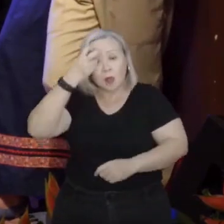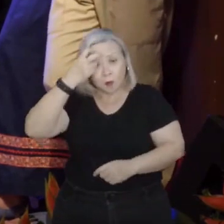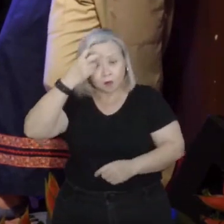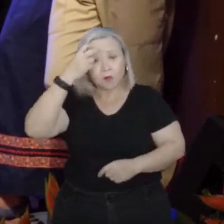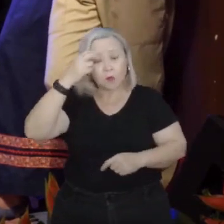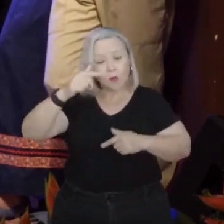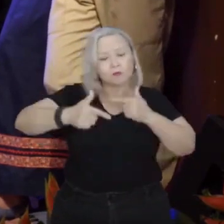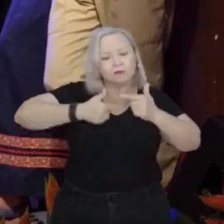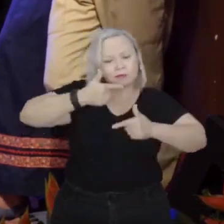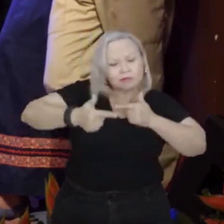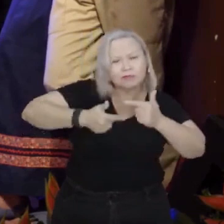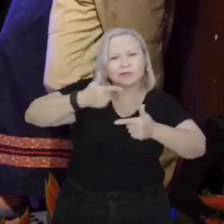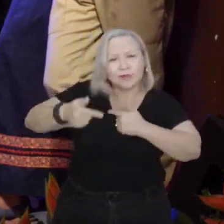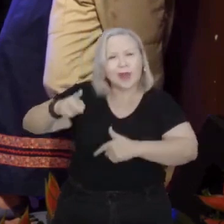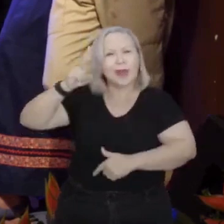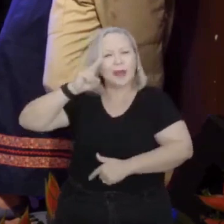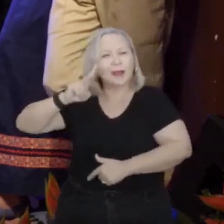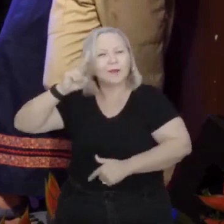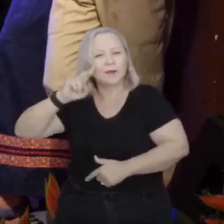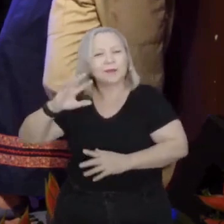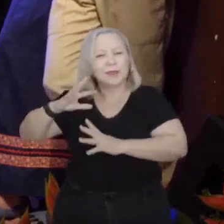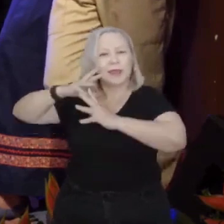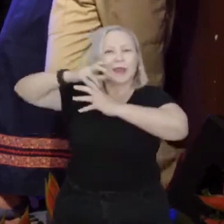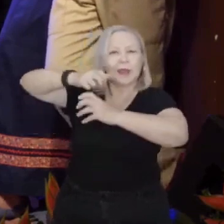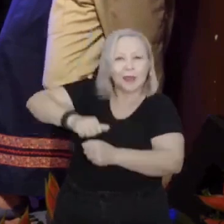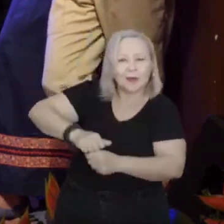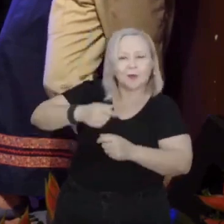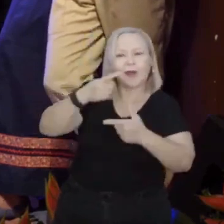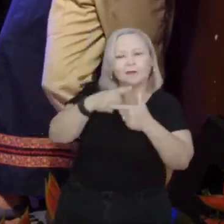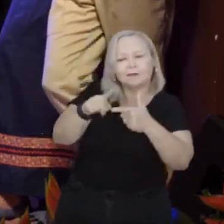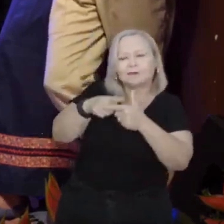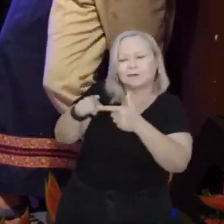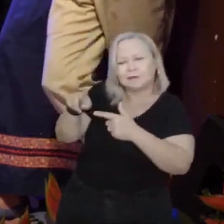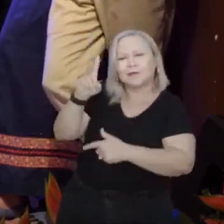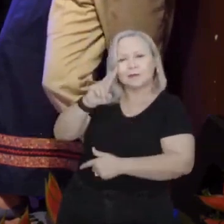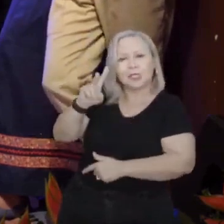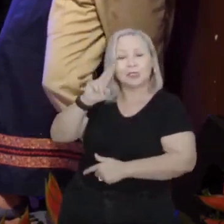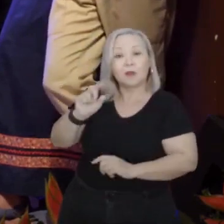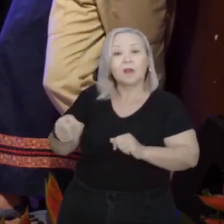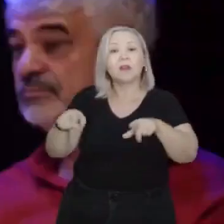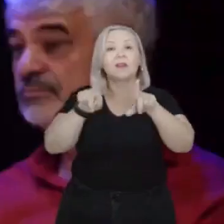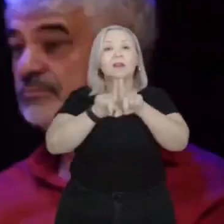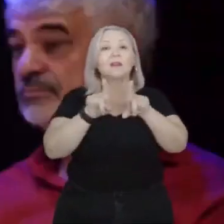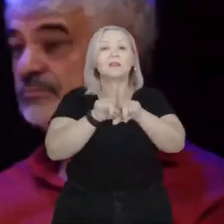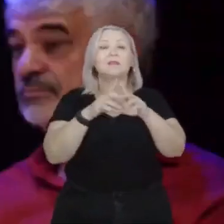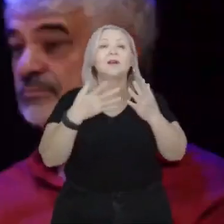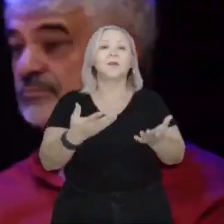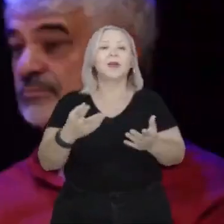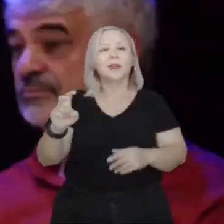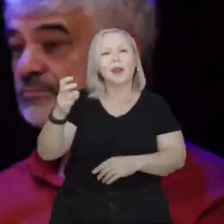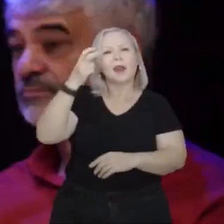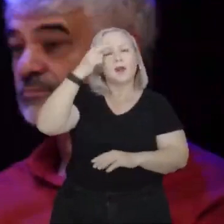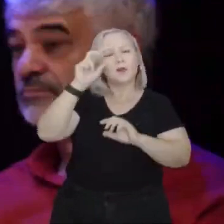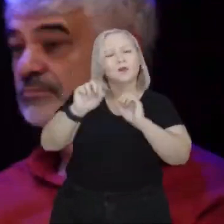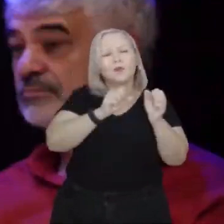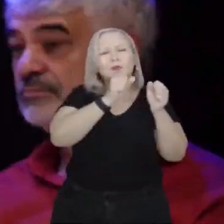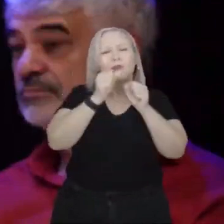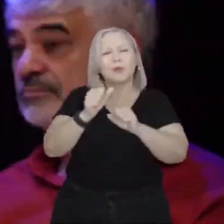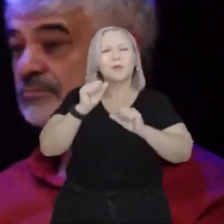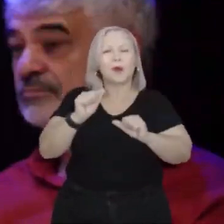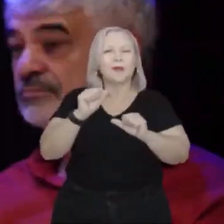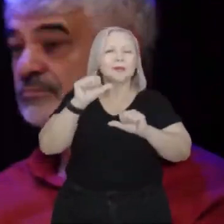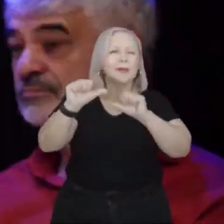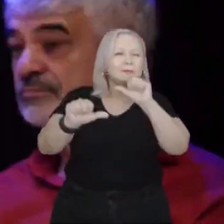memória, que recupera as mazelas da história, e é também a cultura que pode ser uma mola propulsora de